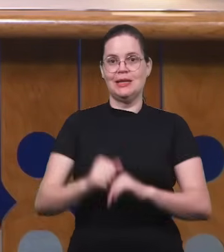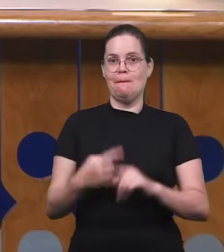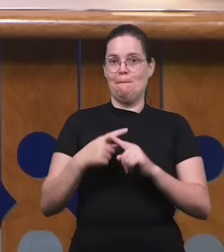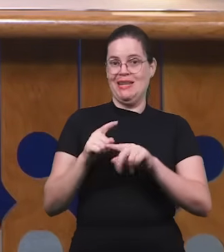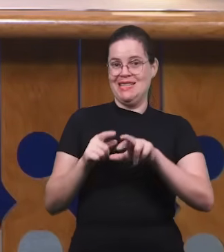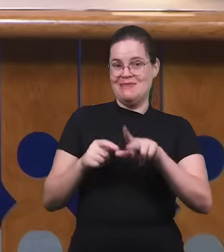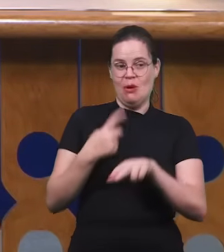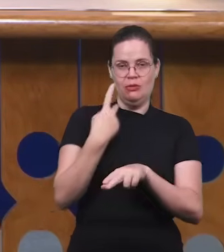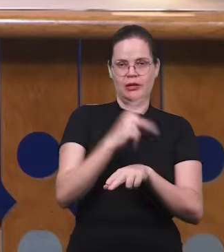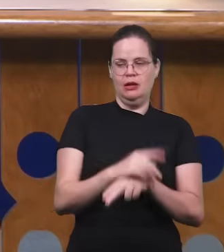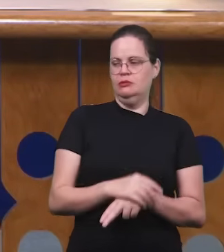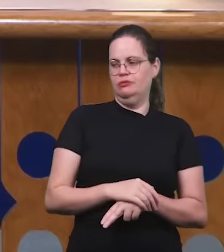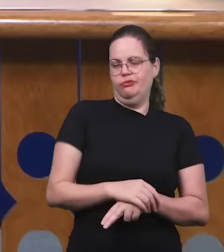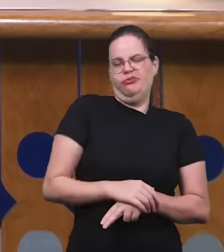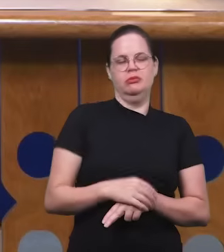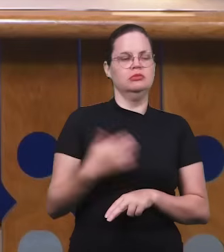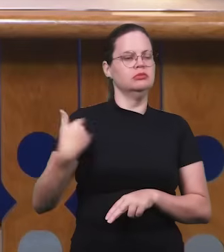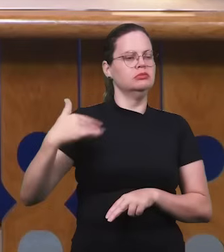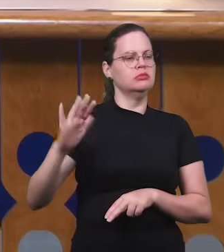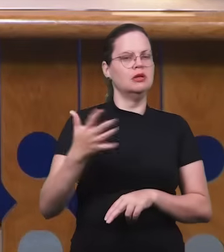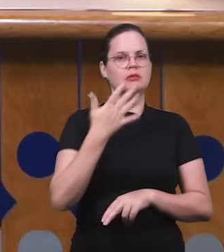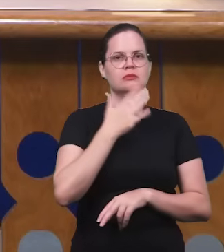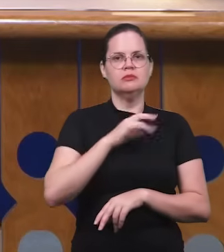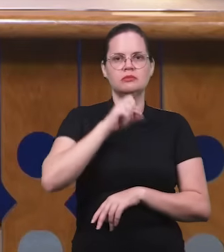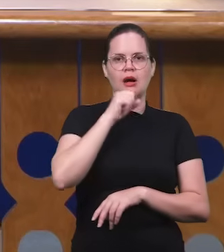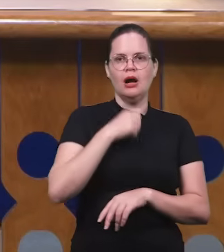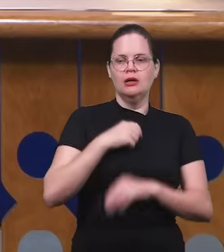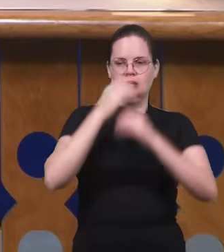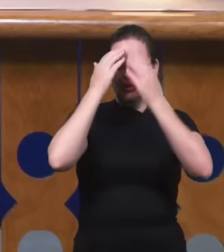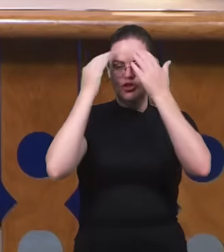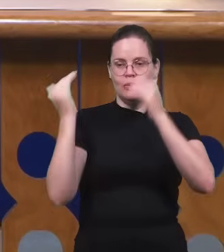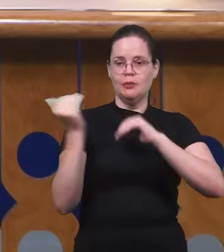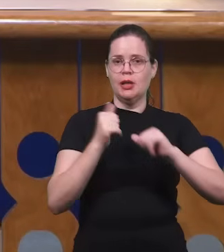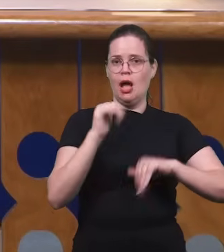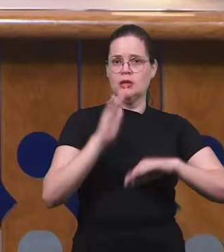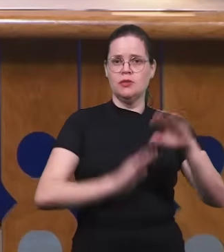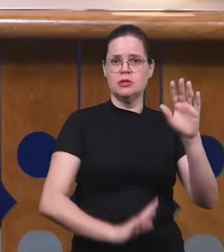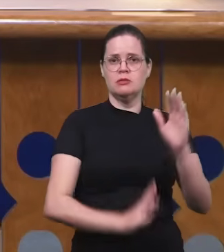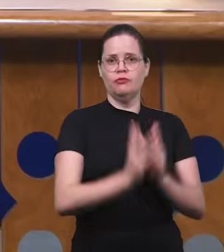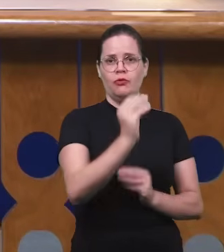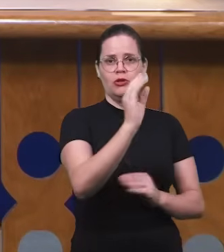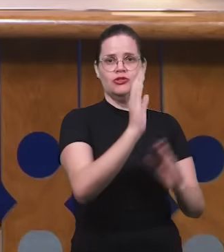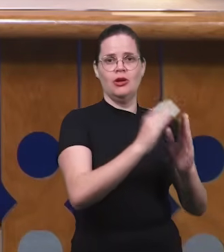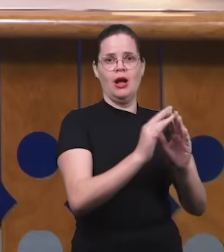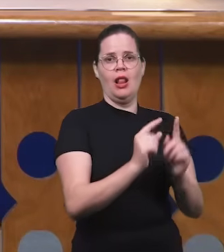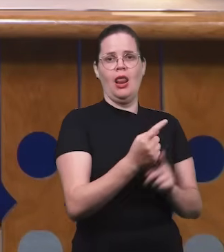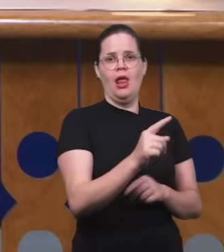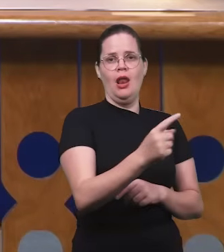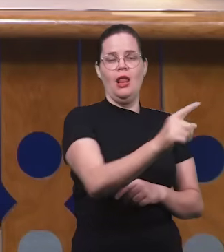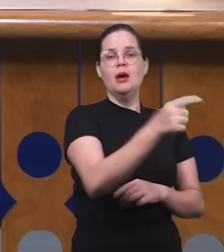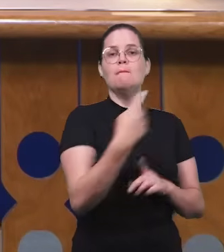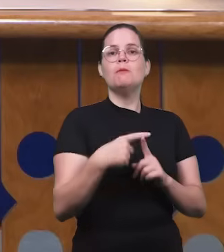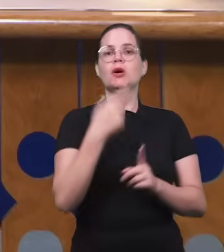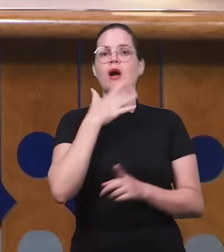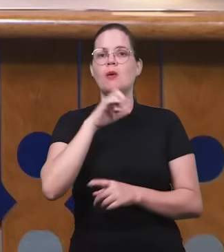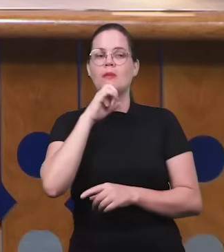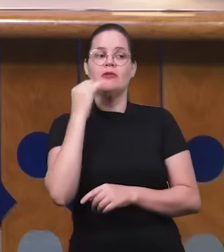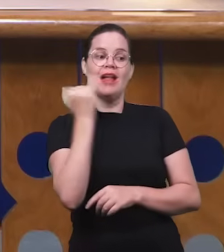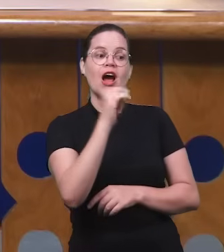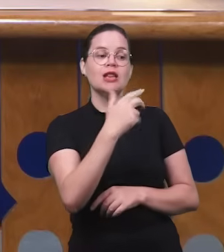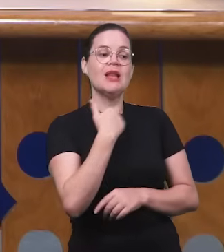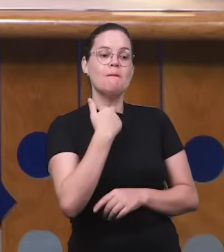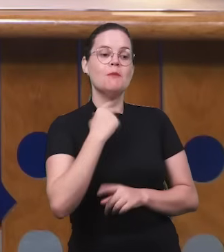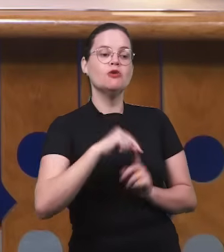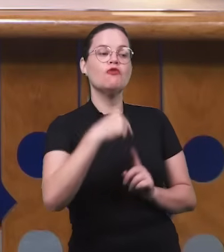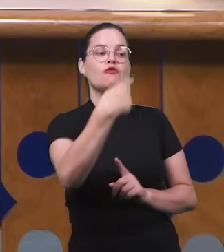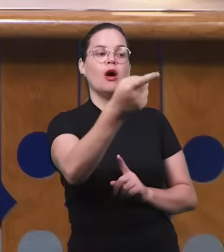ao pai e muitas vezes desobedeciam o pai, estavam até longe. O pai dava a eles certos limites, eles rompiam aqueles limites, iam